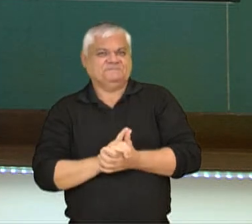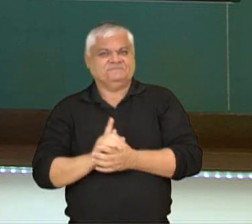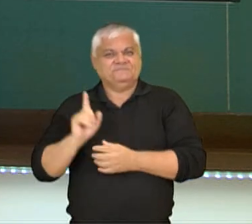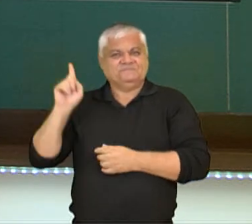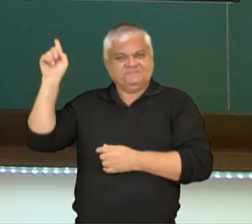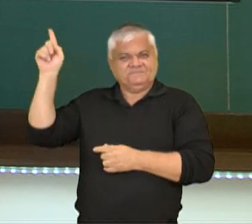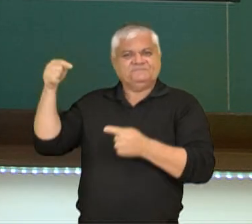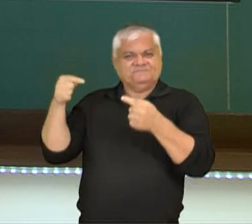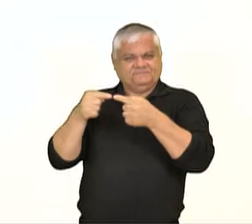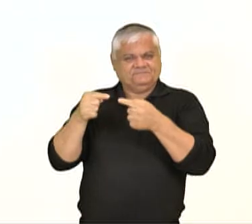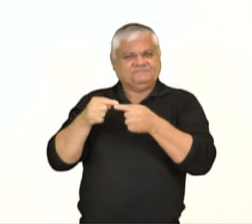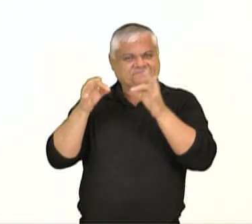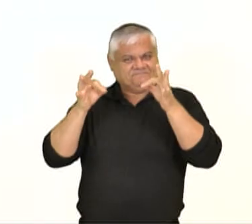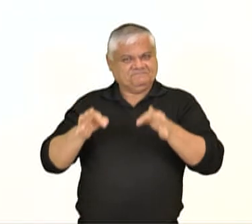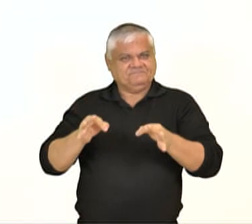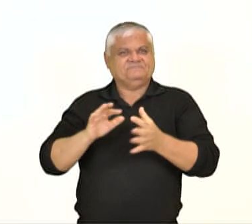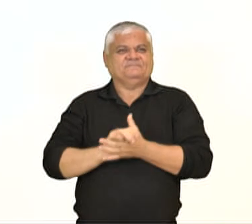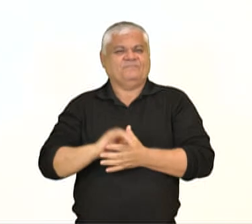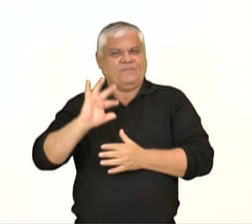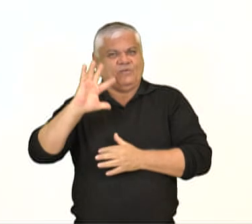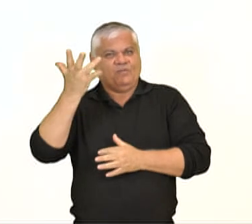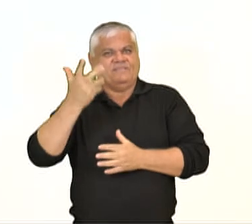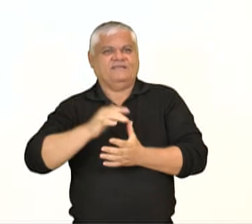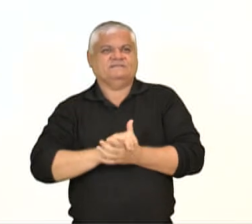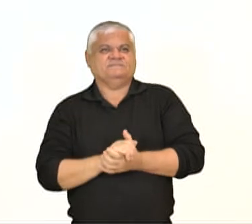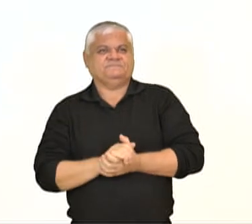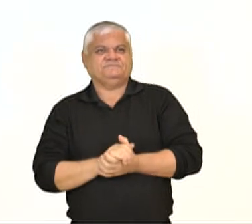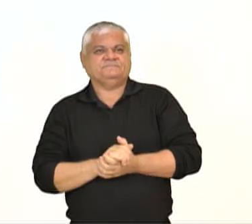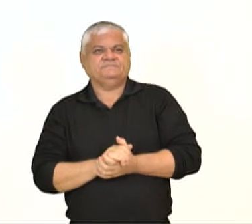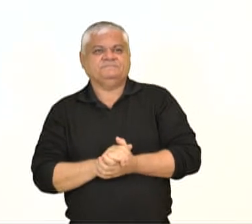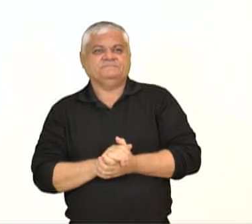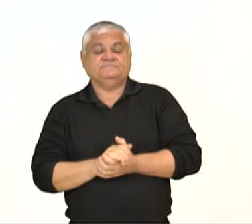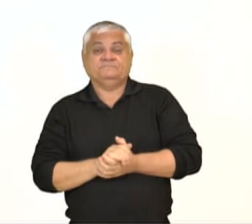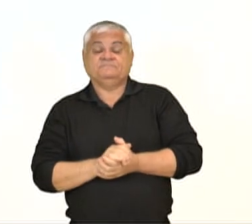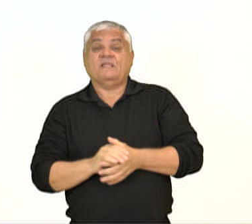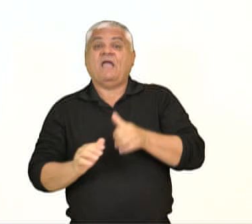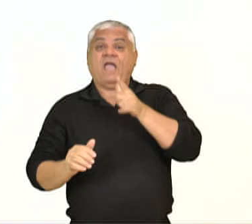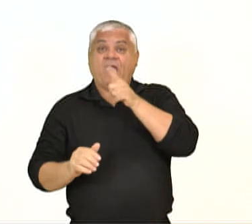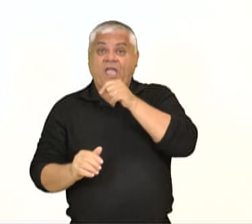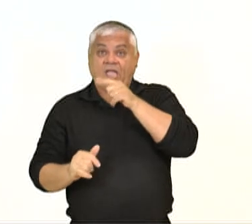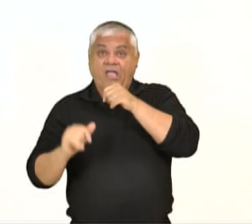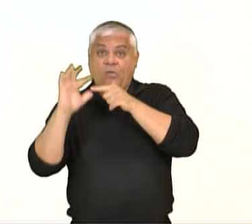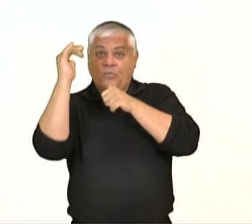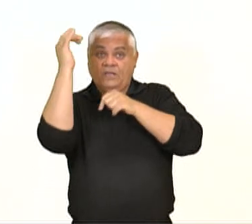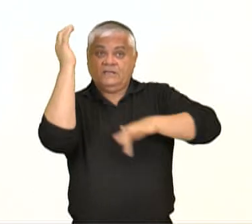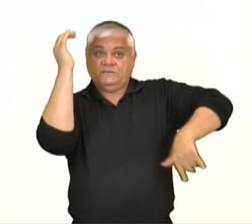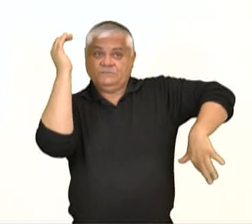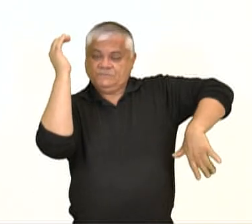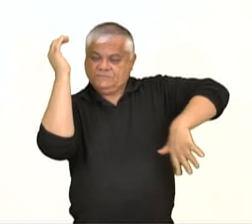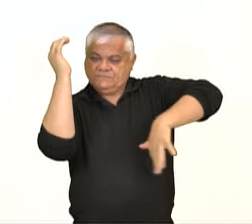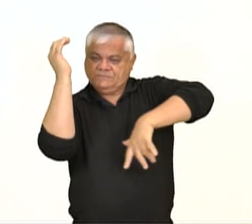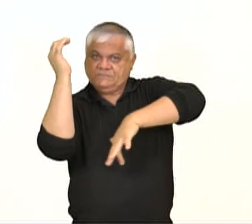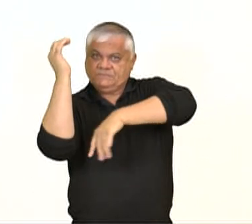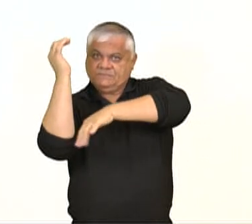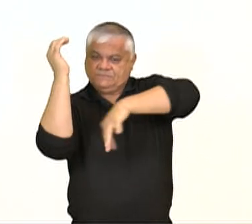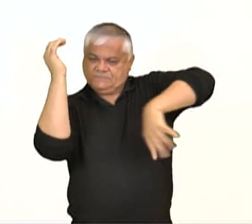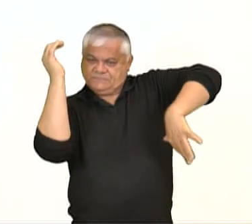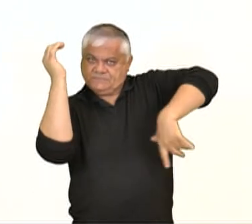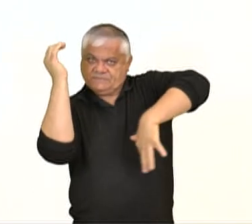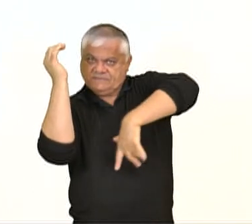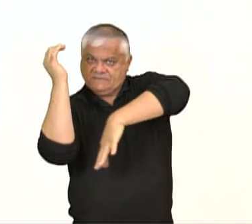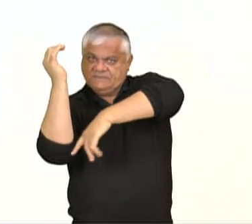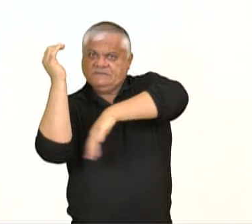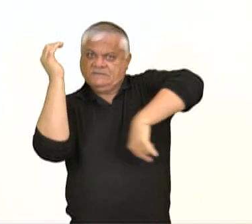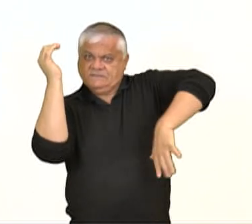imagem relata exatamente o que acontece na fotossíntese. A água, ela é absorvida pelas